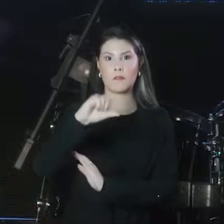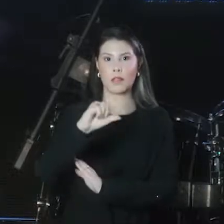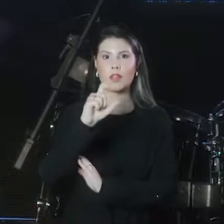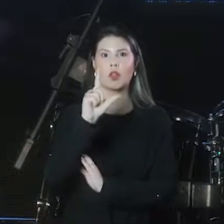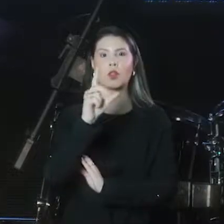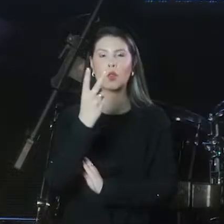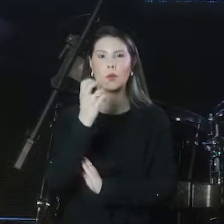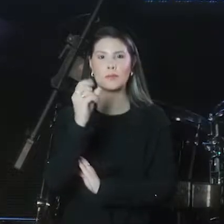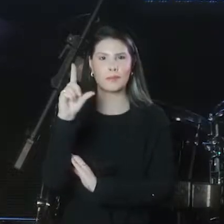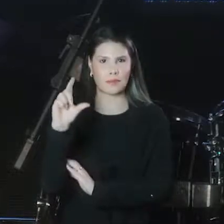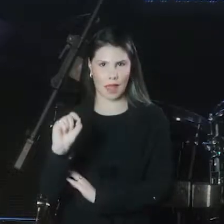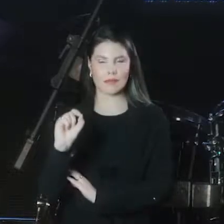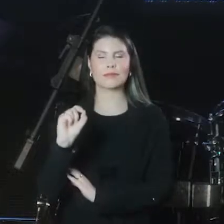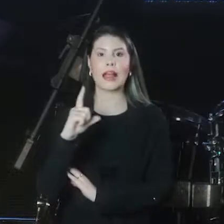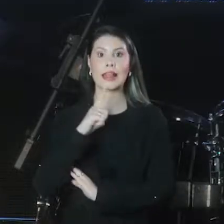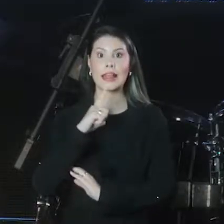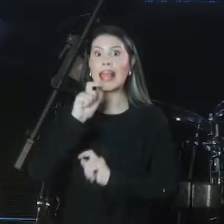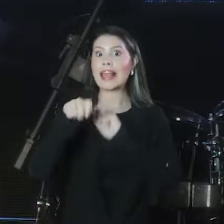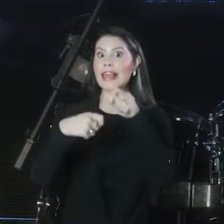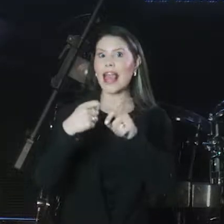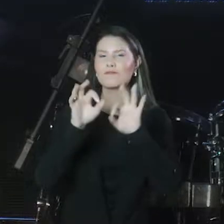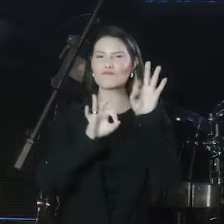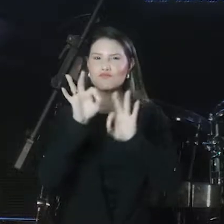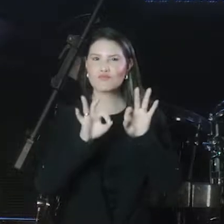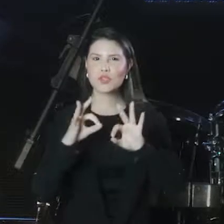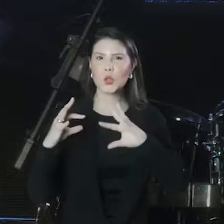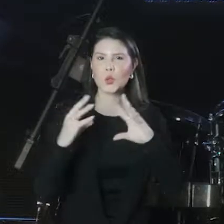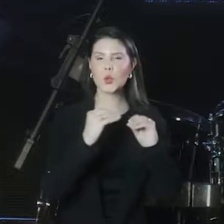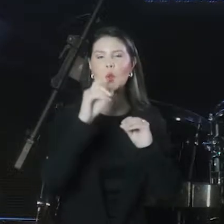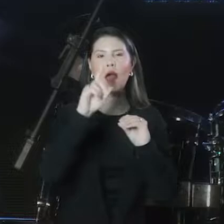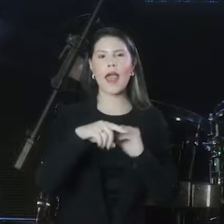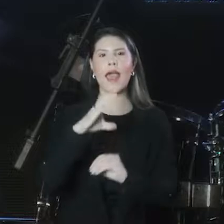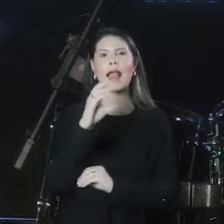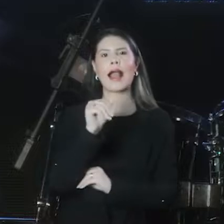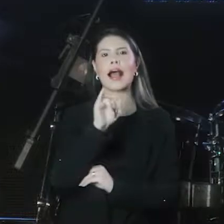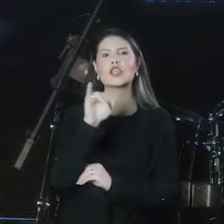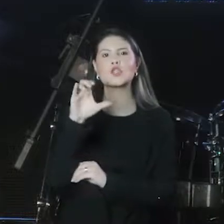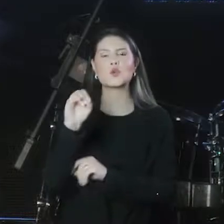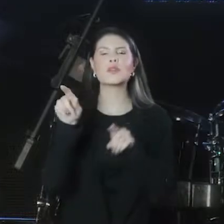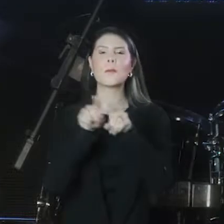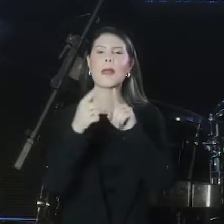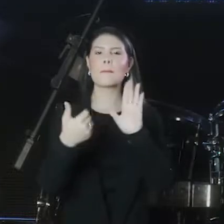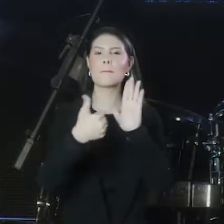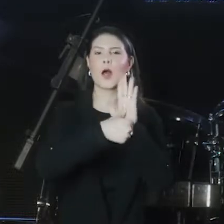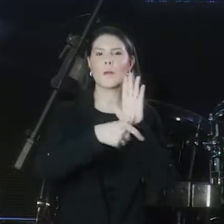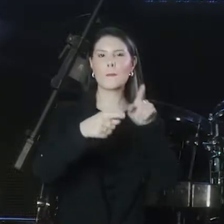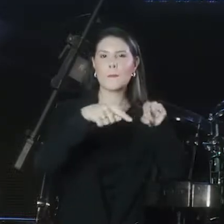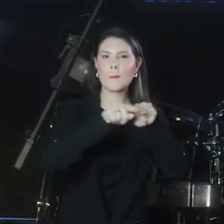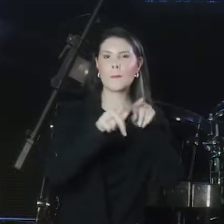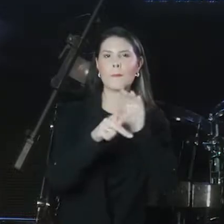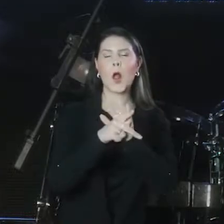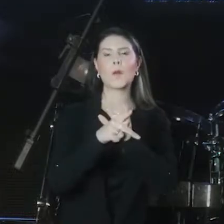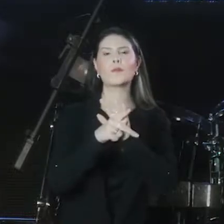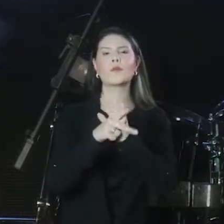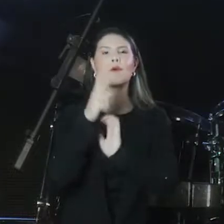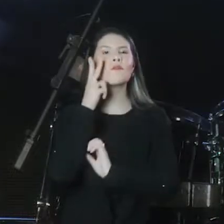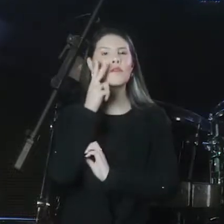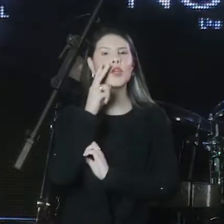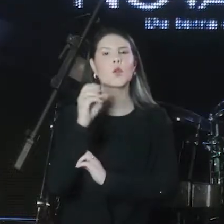13.490/2010, com a produção de Cássio Scherer e o patrocínio da cooperativa Nova Aliança.